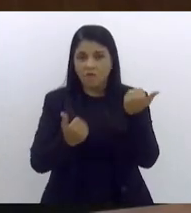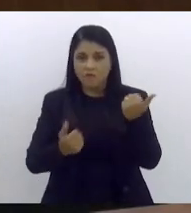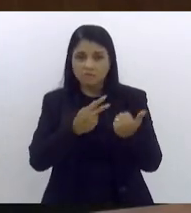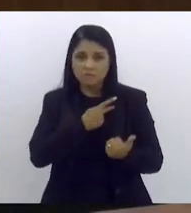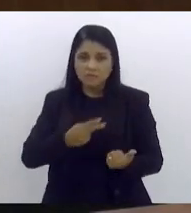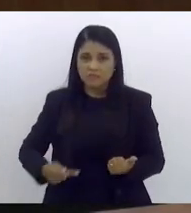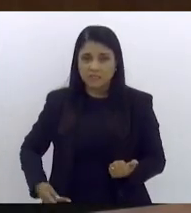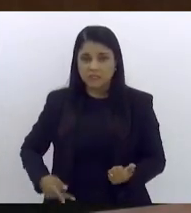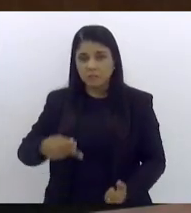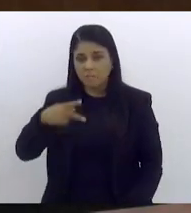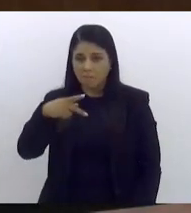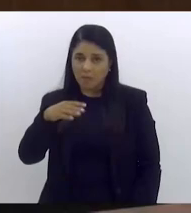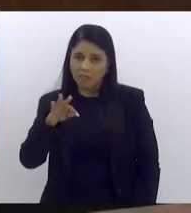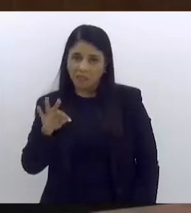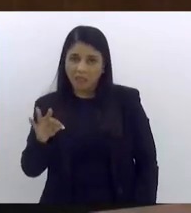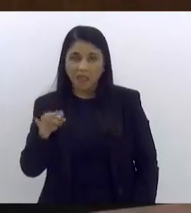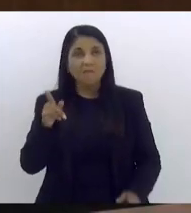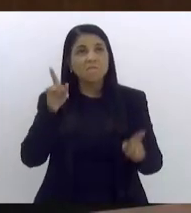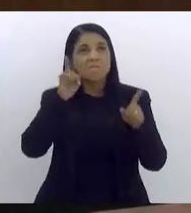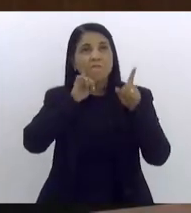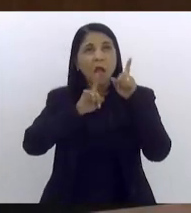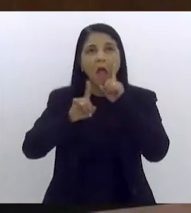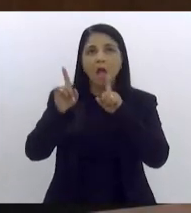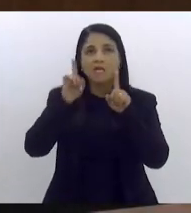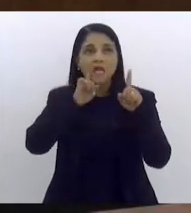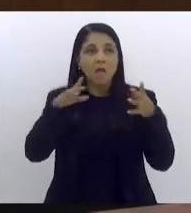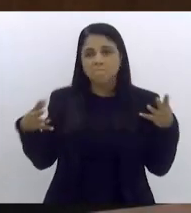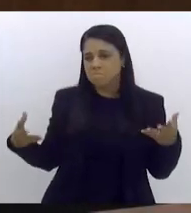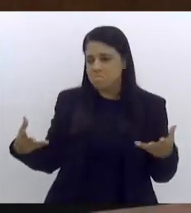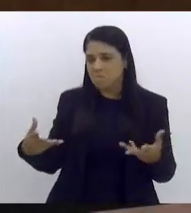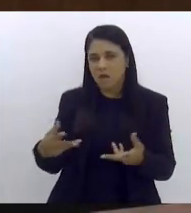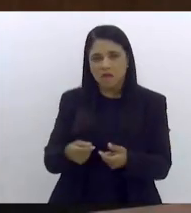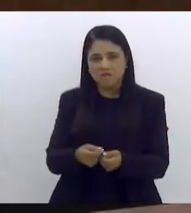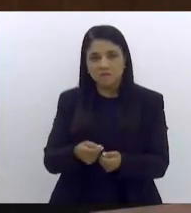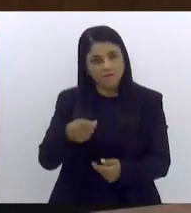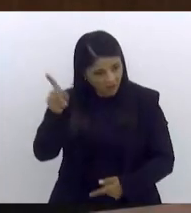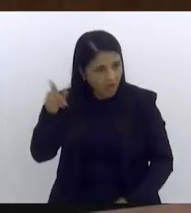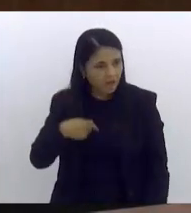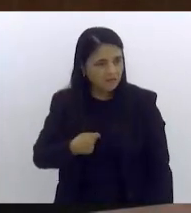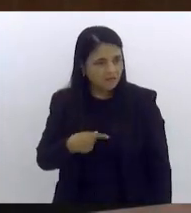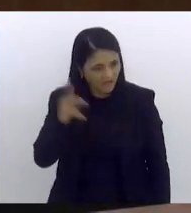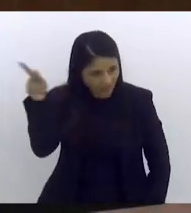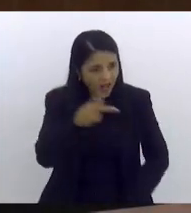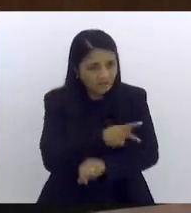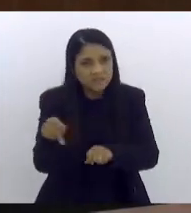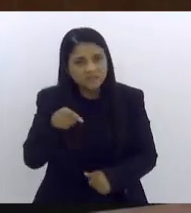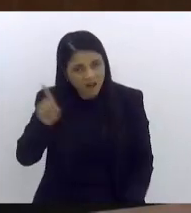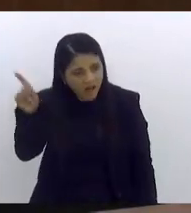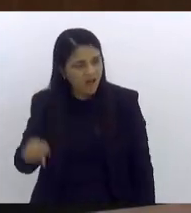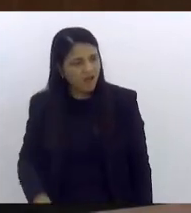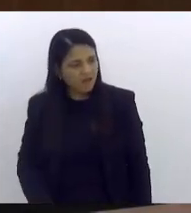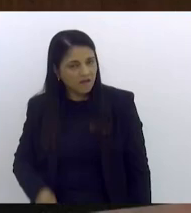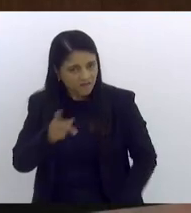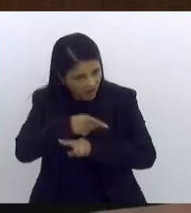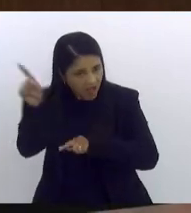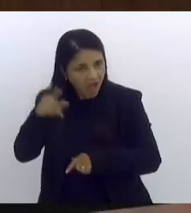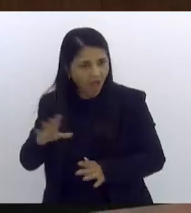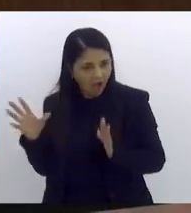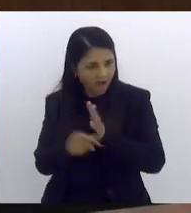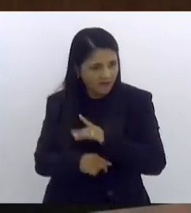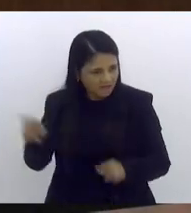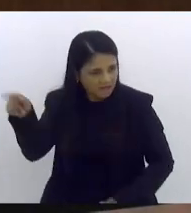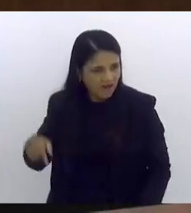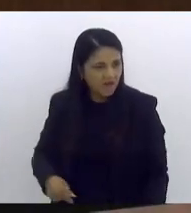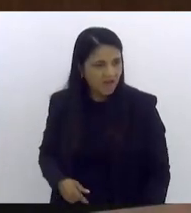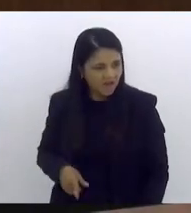PT, falar que Maricá está mil e uma maravilhas. Anda lá, pô. Quero ver, anda lá. Anda lá sem ser assaltado,